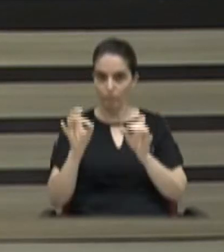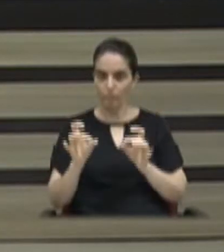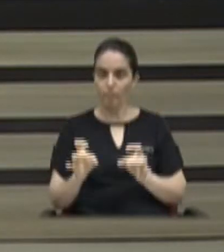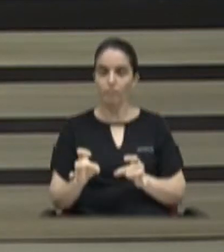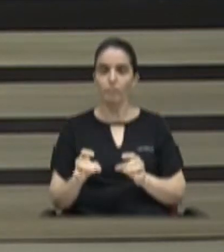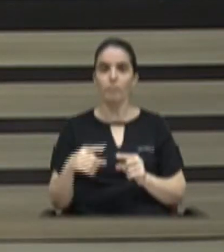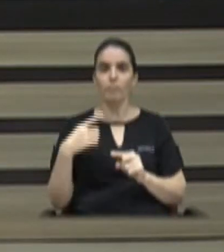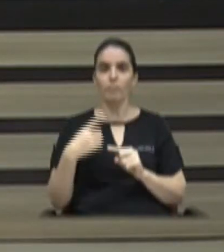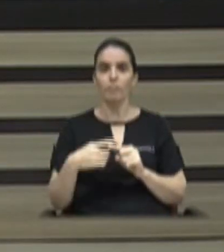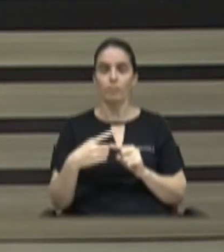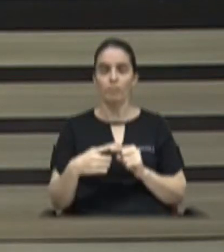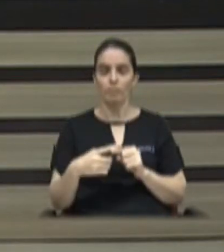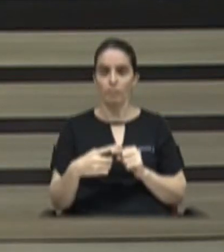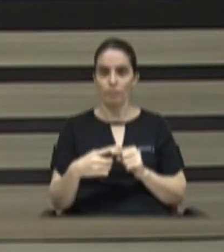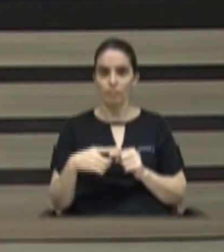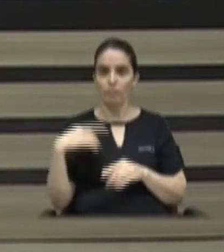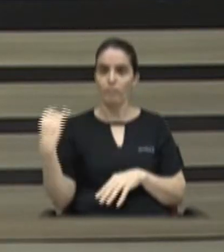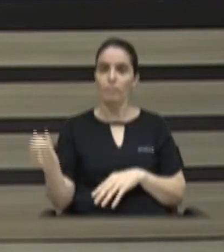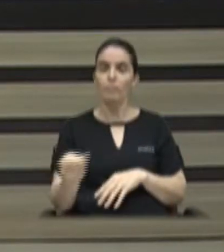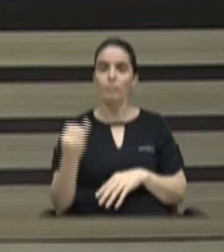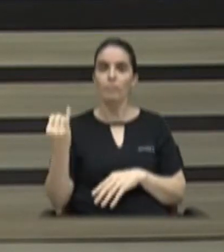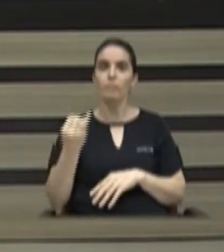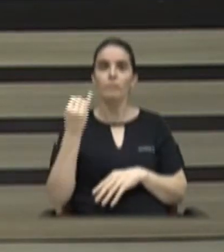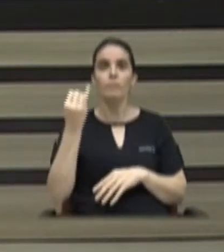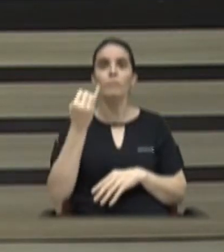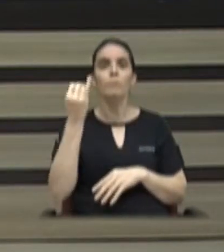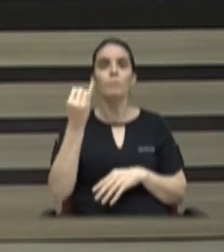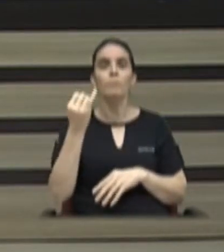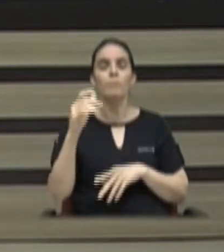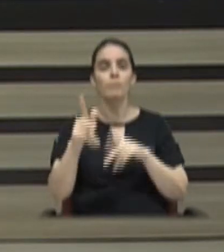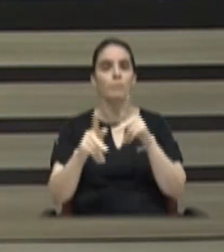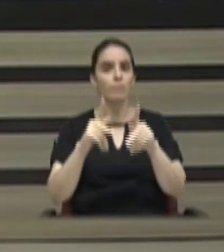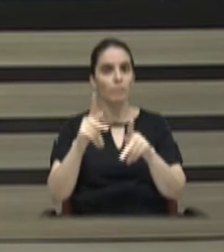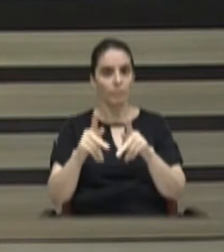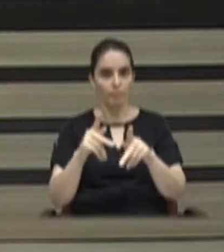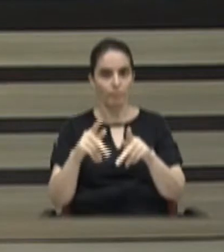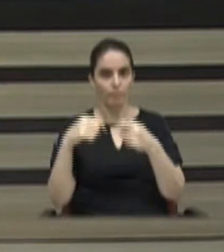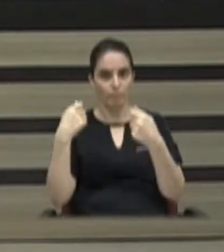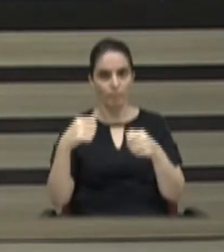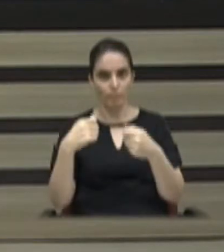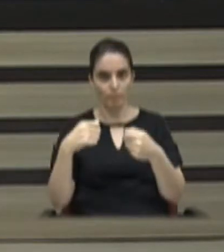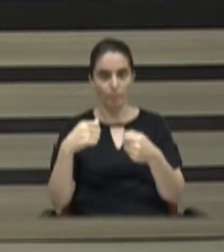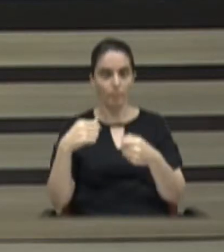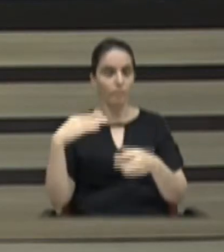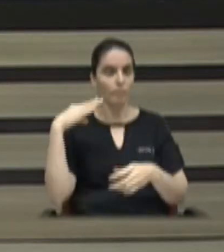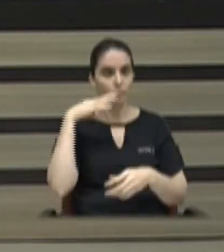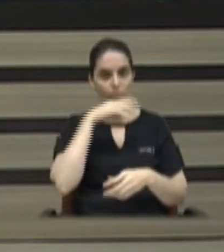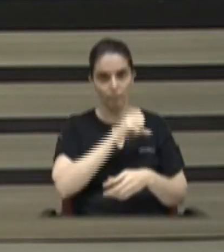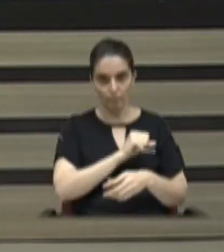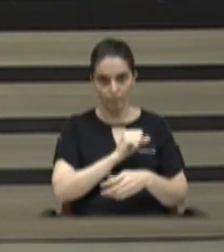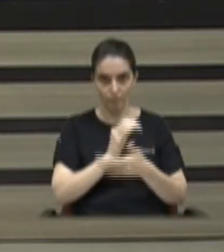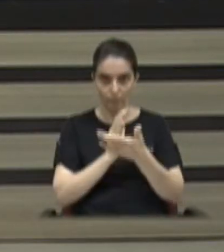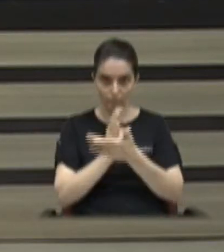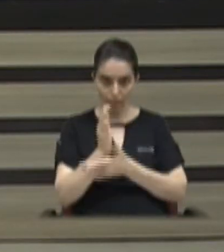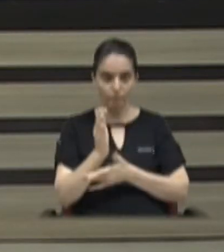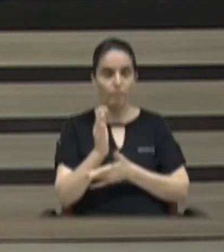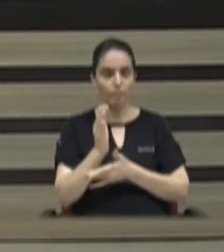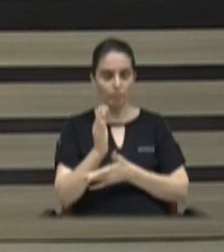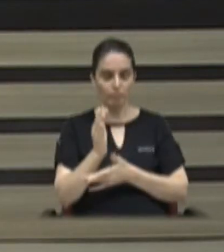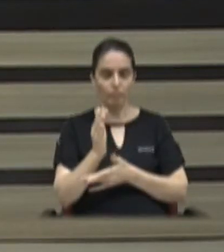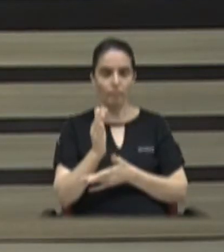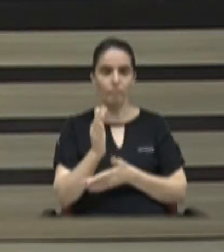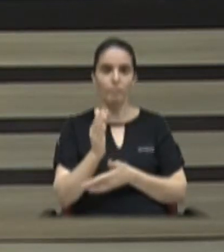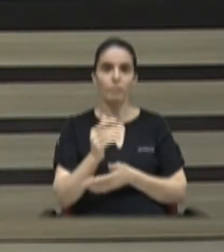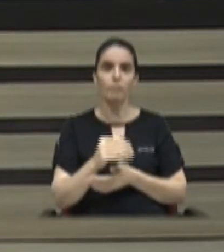tramitação, pois é matéria de relevante interesse público, razão pela qual deve prescindir de uma aprovação célere e